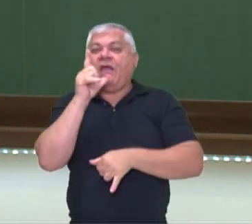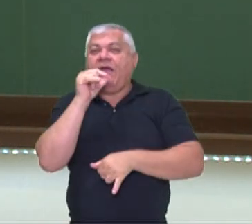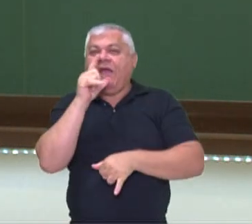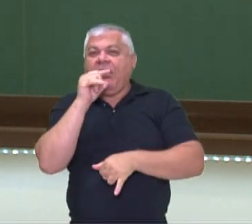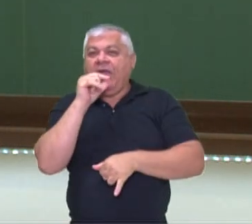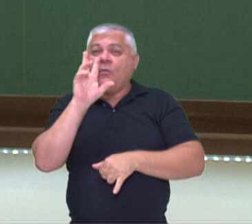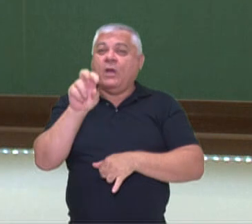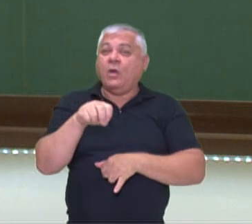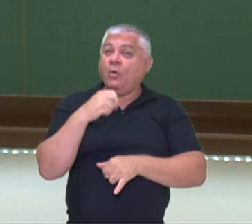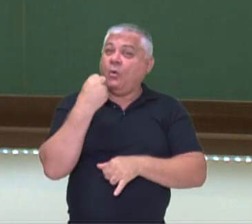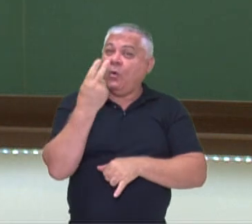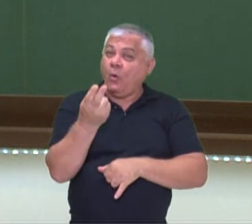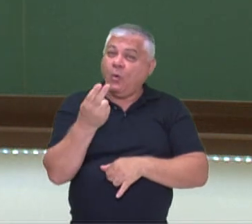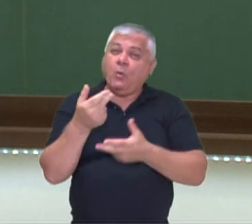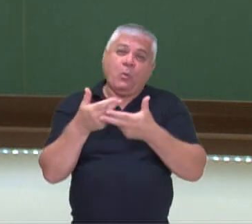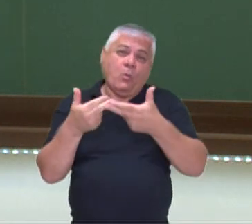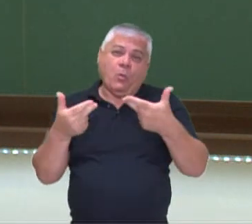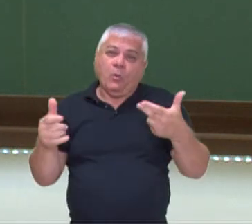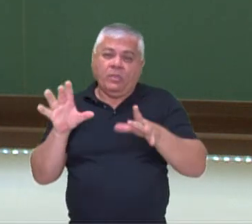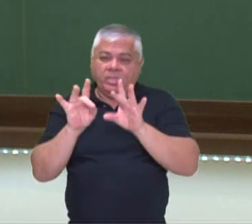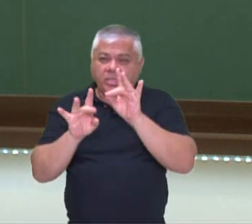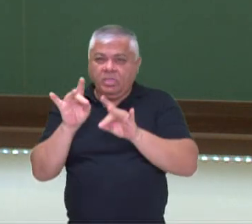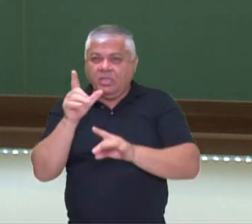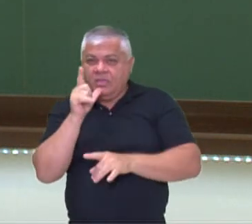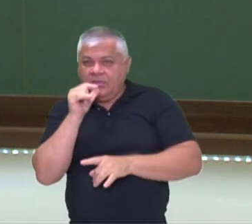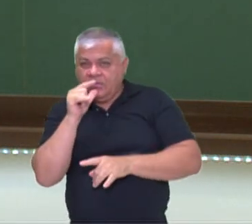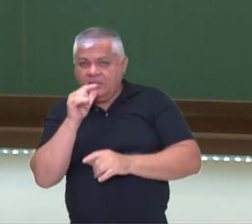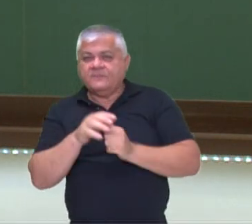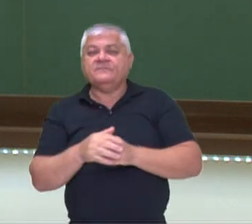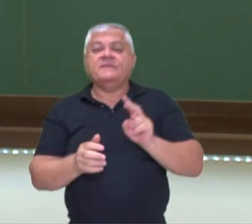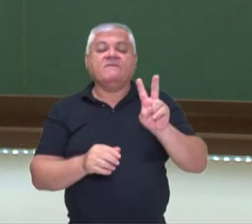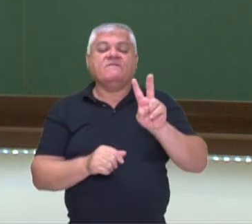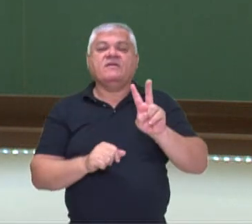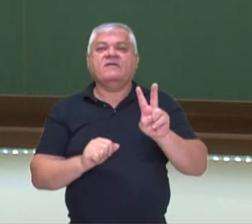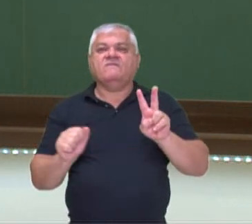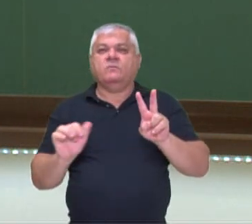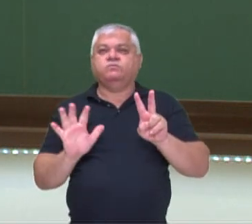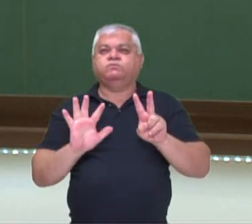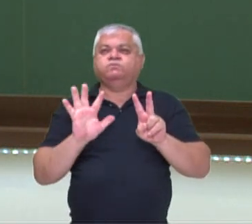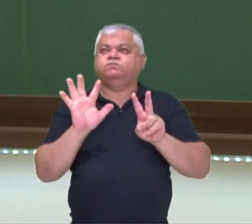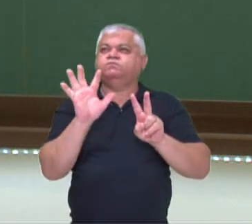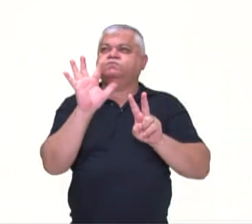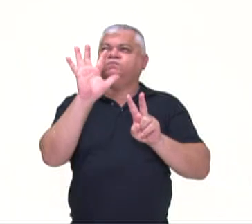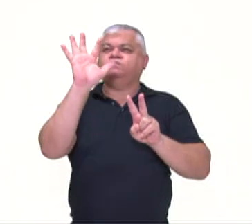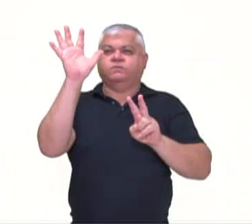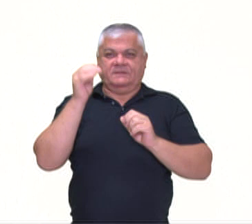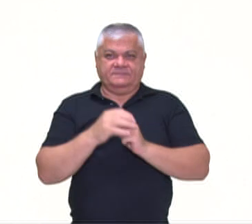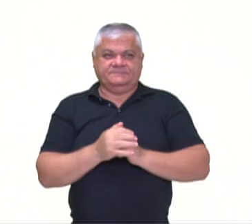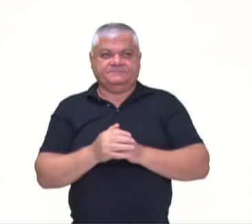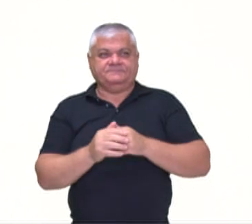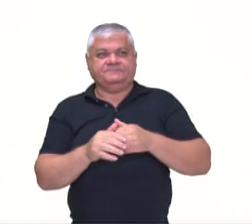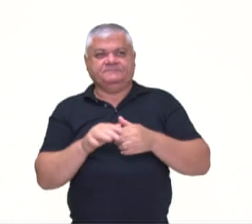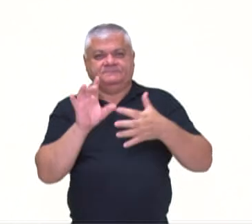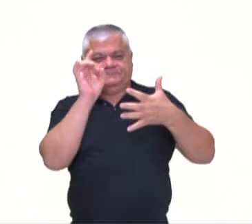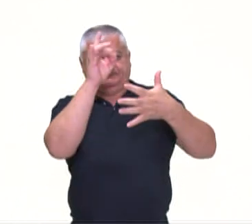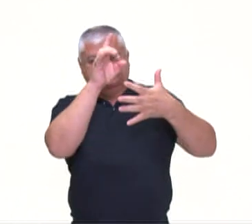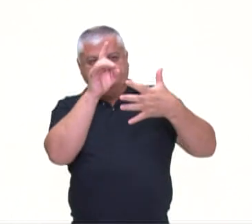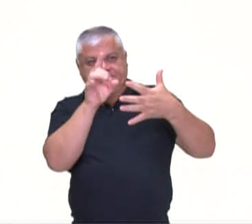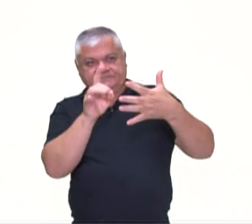ou em solução aquosa, tá certo? E V vapor. Então vejam, aqui são os estados, são